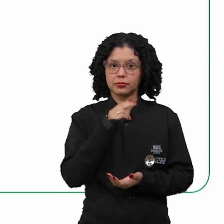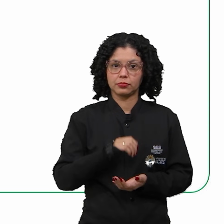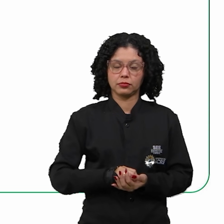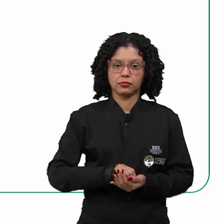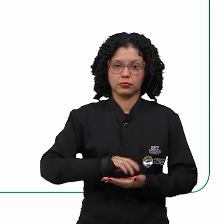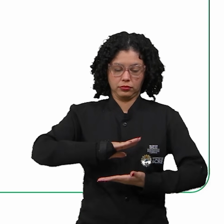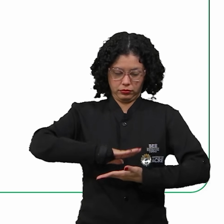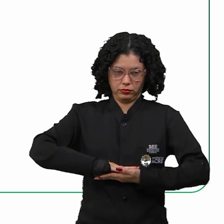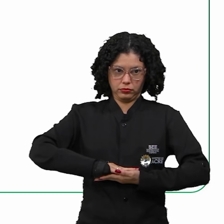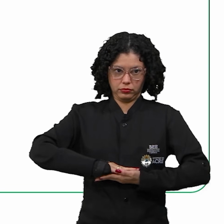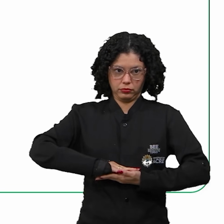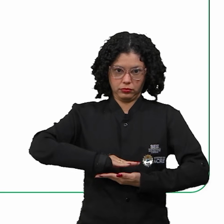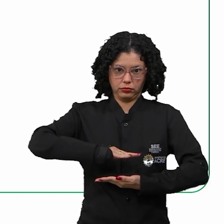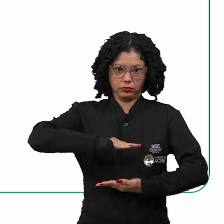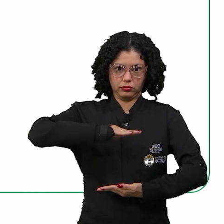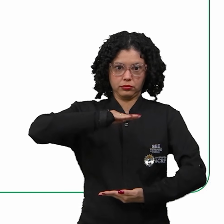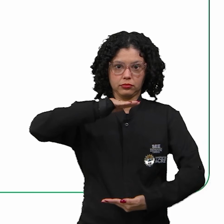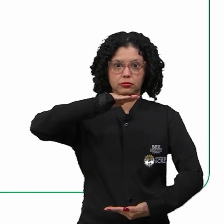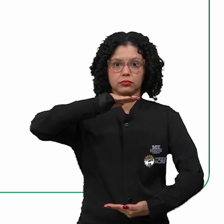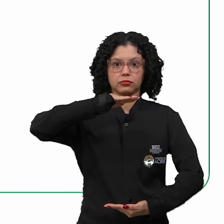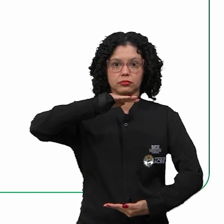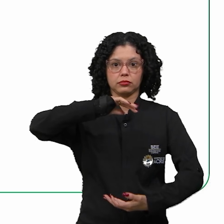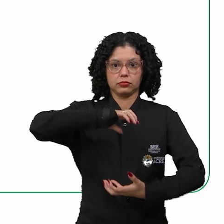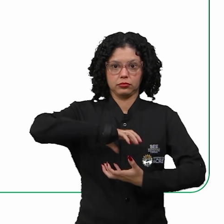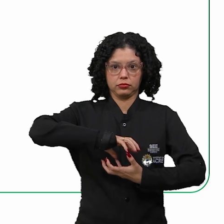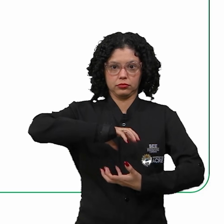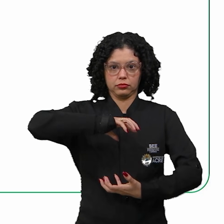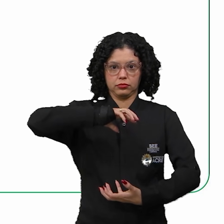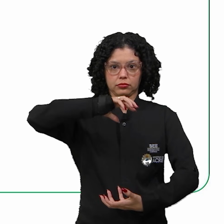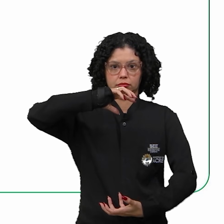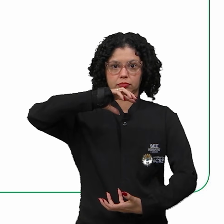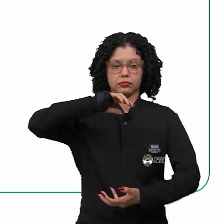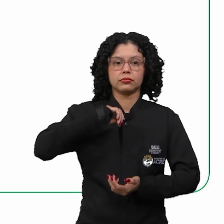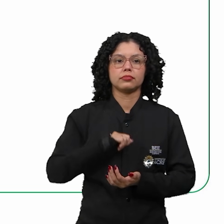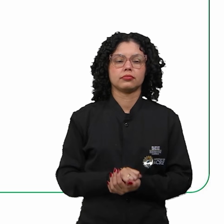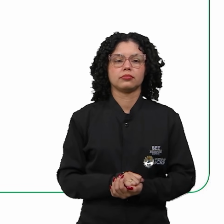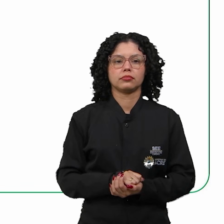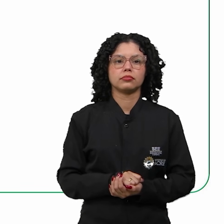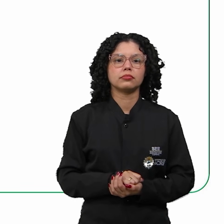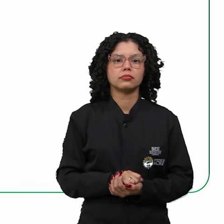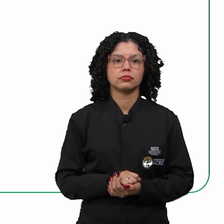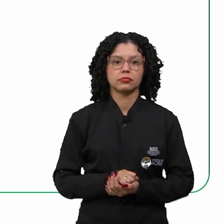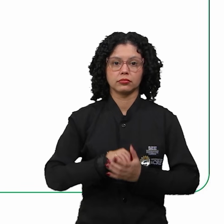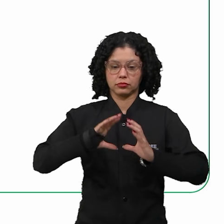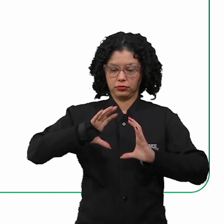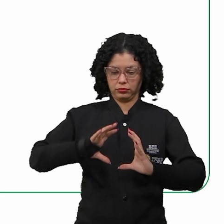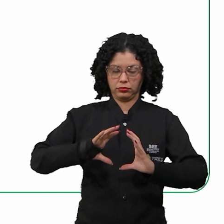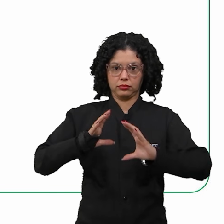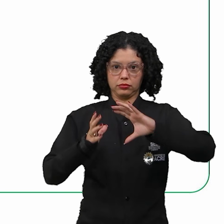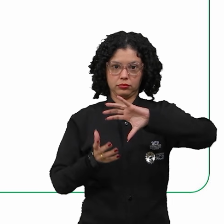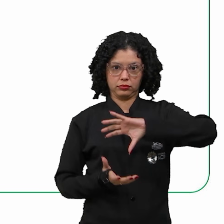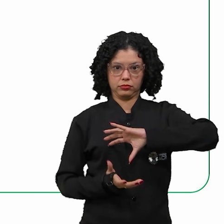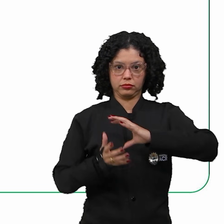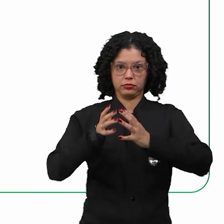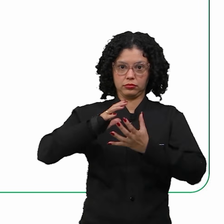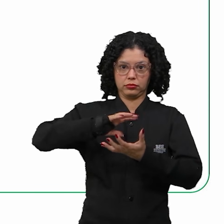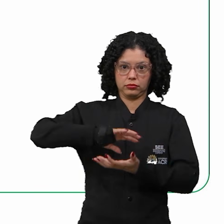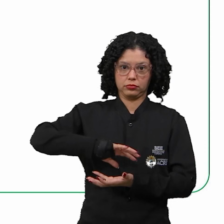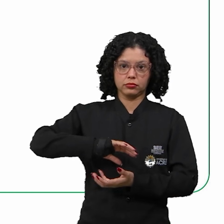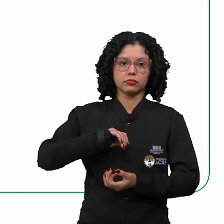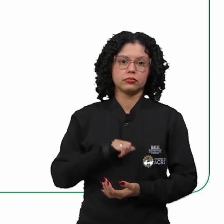tem um formato cilíndrico de um cilindro. Uma bola representa uma esfera.